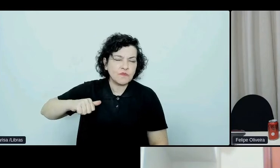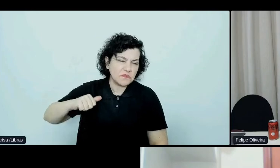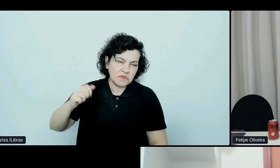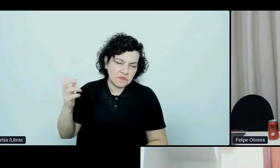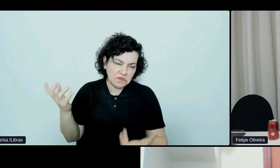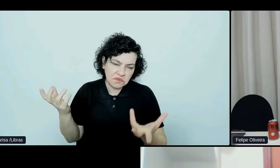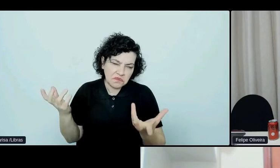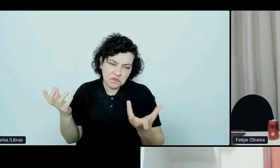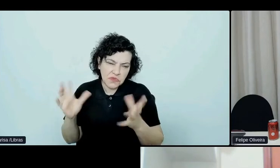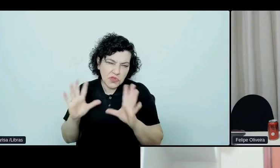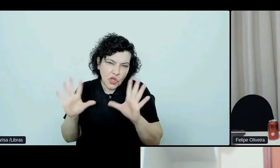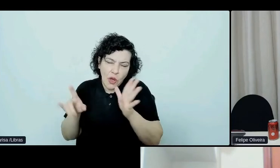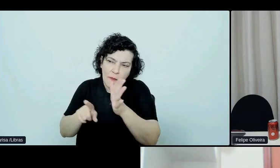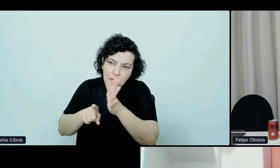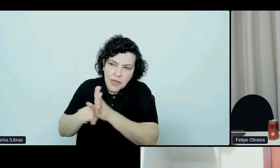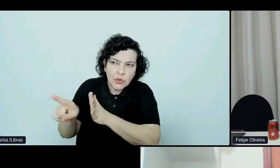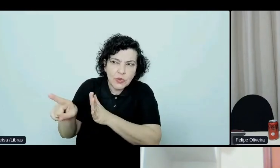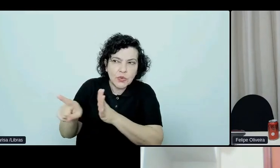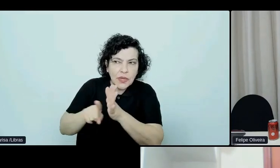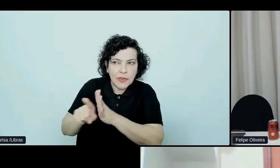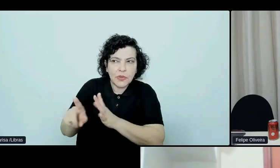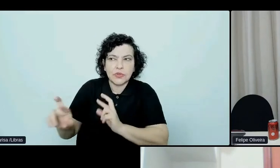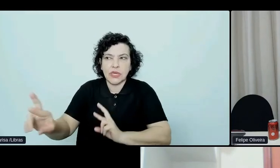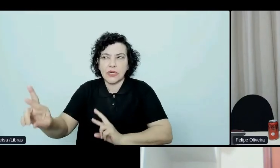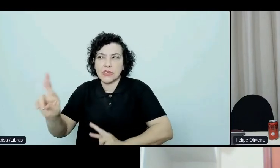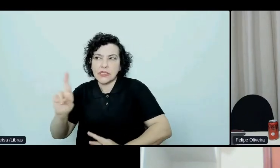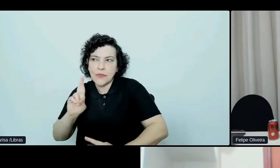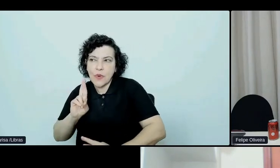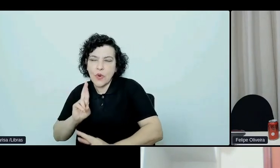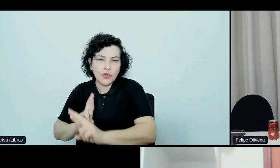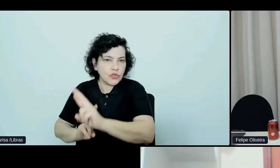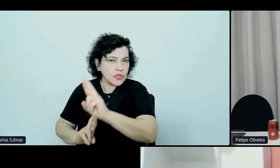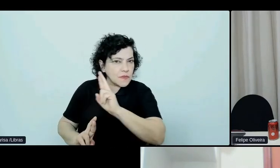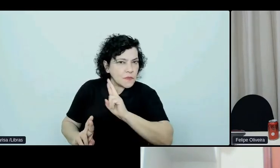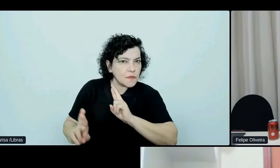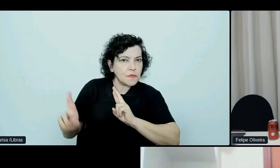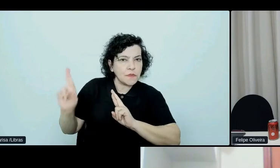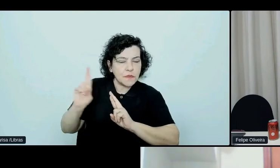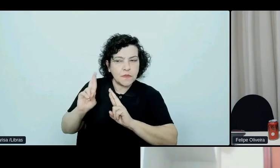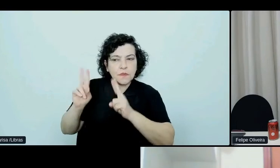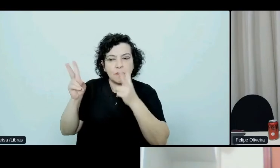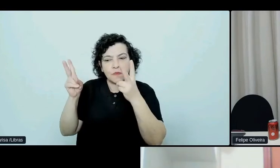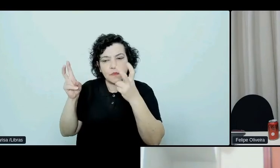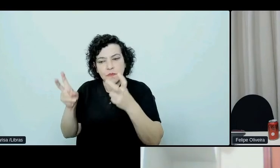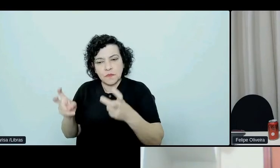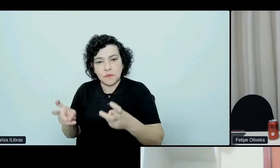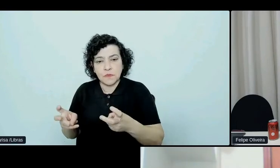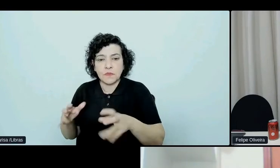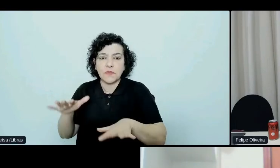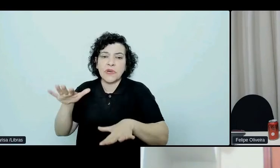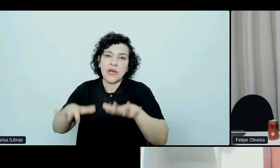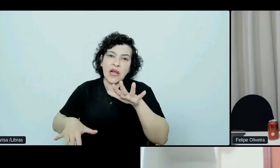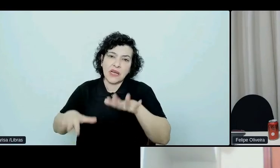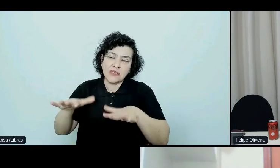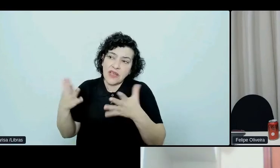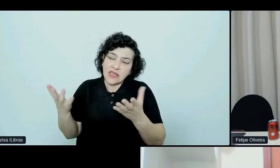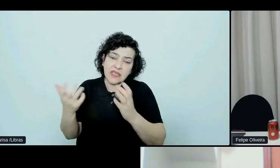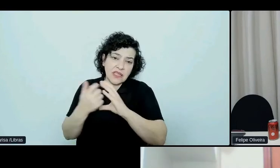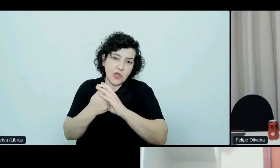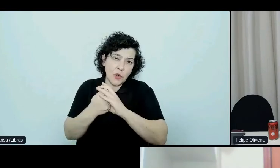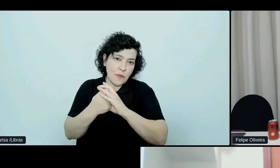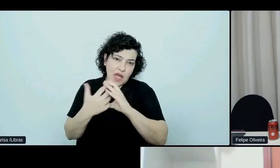você passa por uma psicóloga numa entrevista, certo? Que pudesse ser